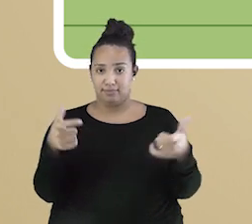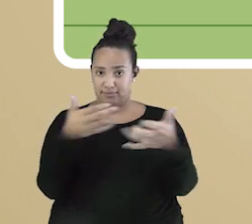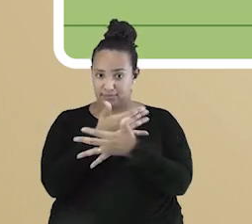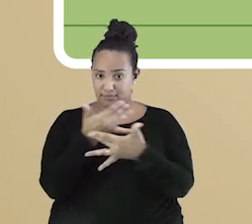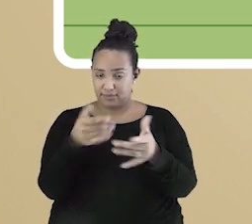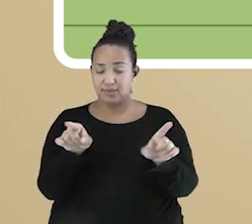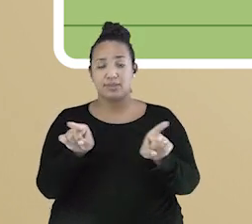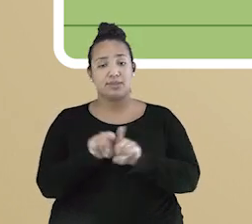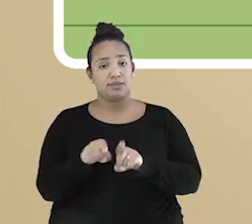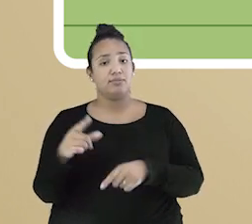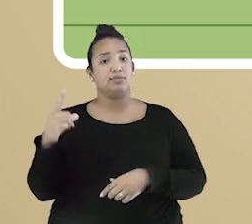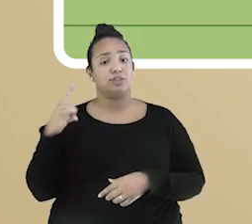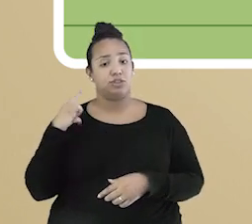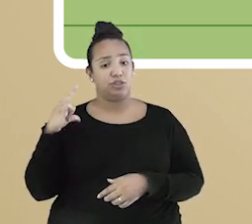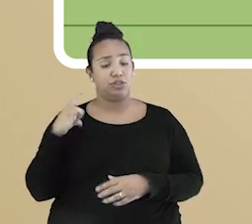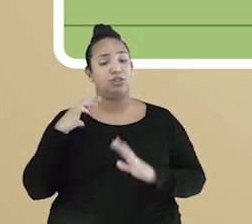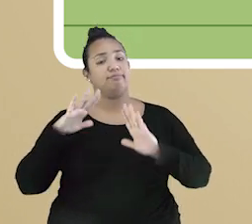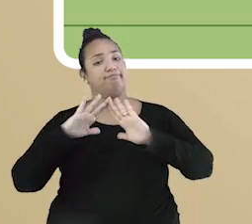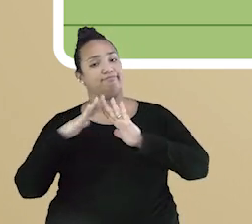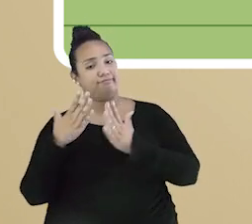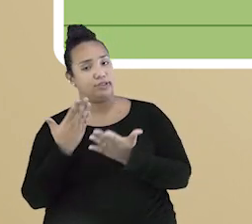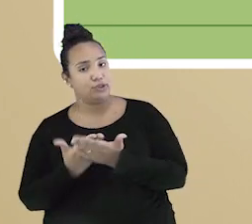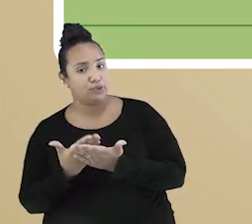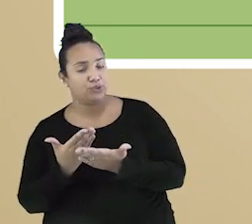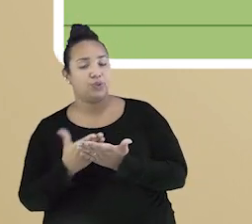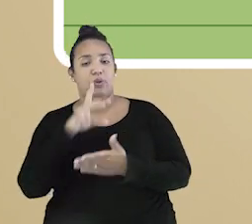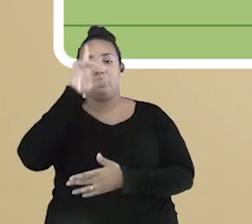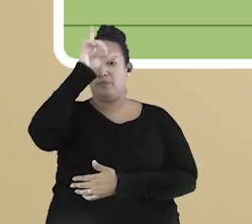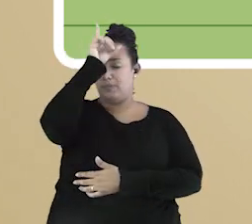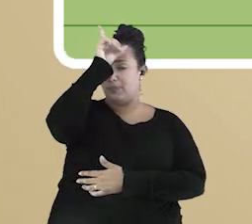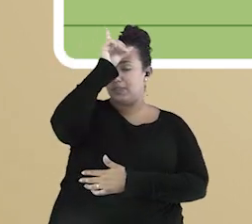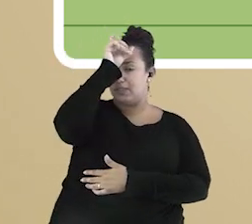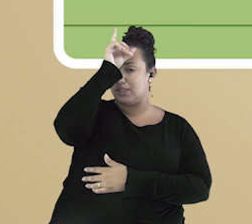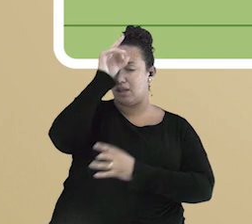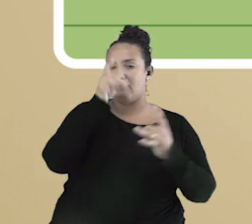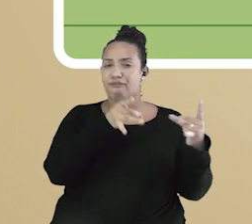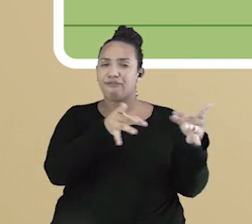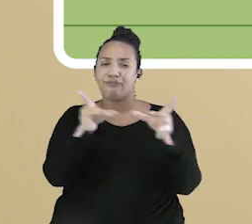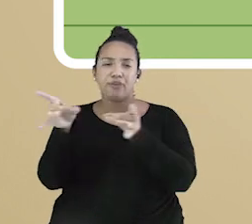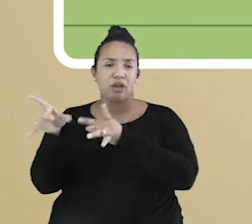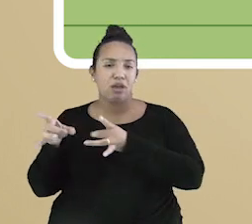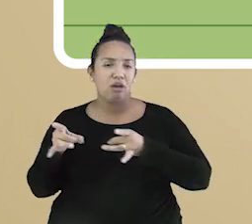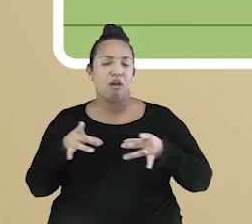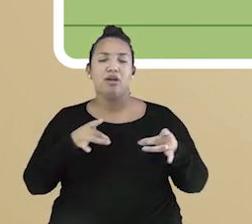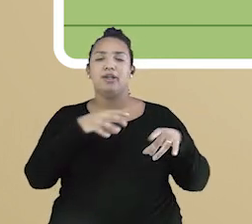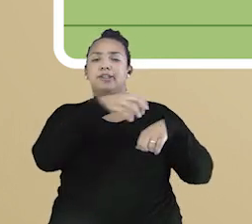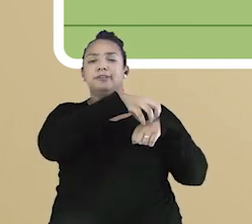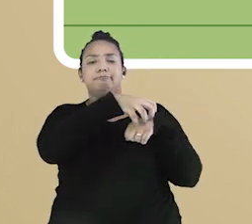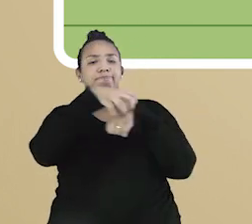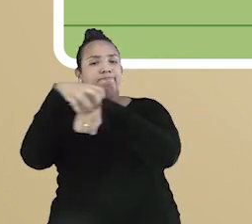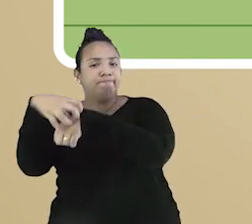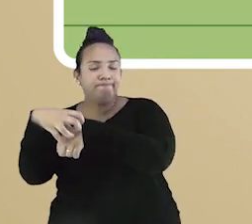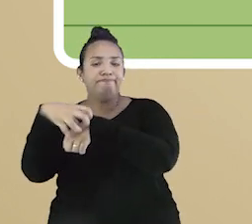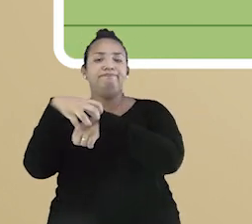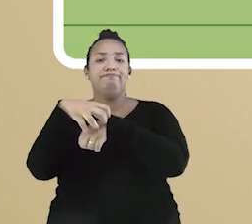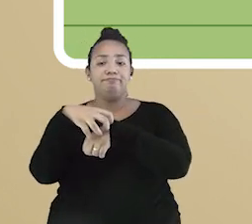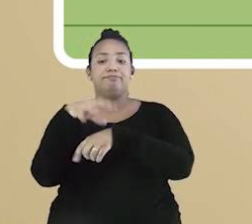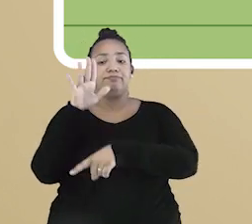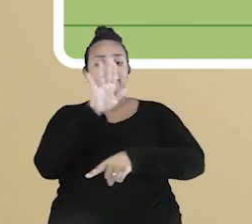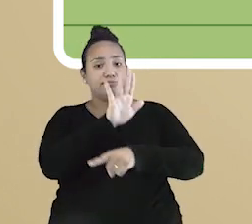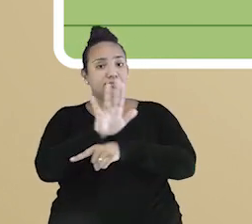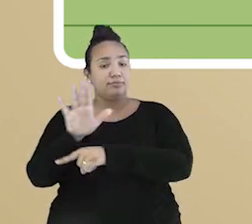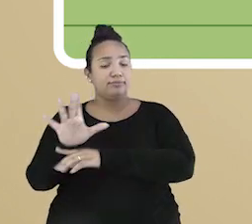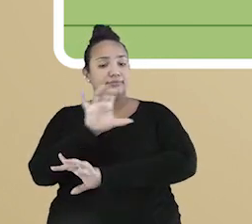se concentrava uma quantidade maior de escolas, hospitais, comércios, transportes para atender às necessidades